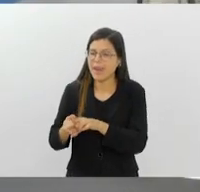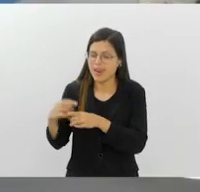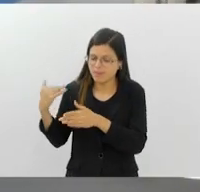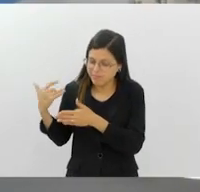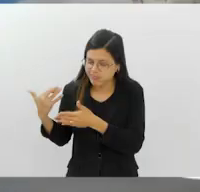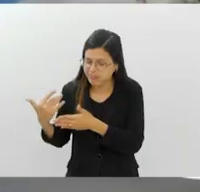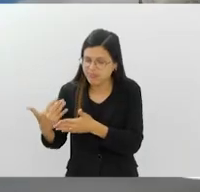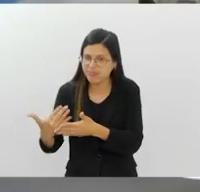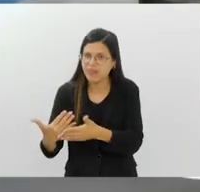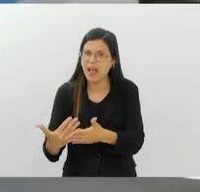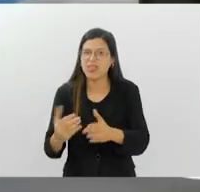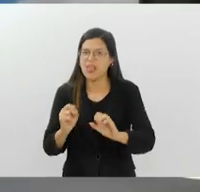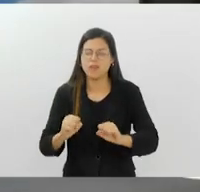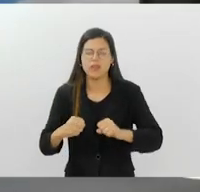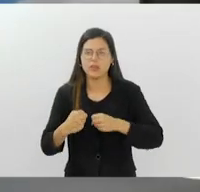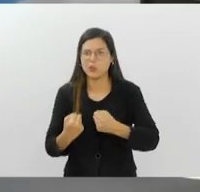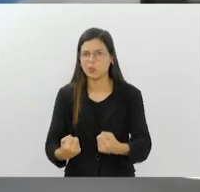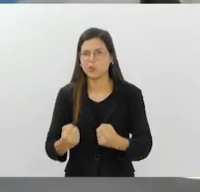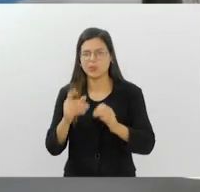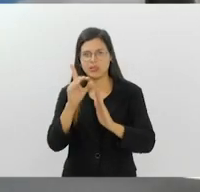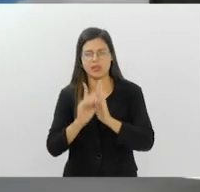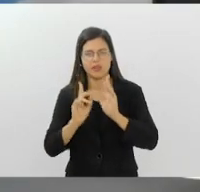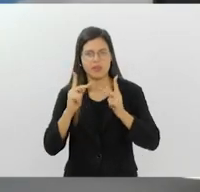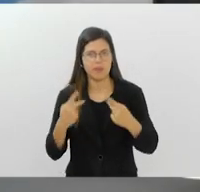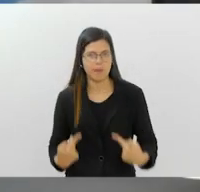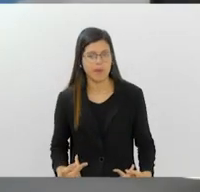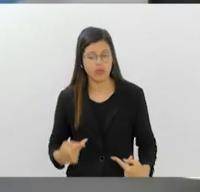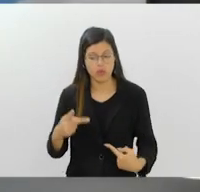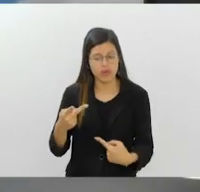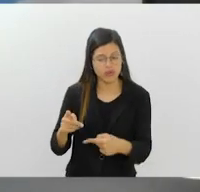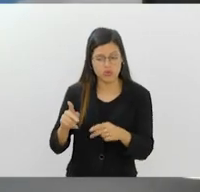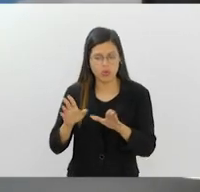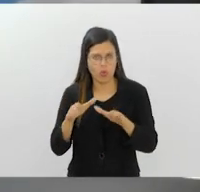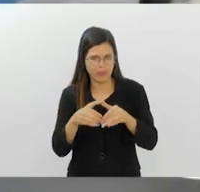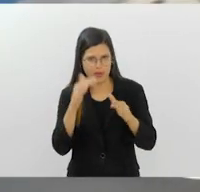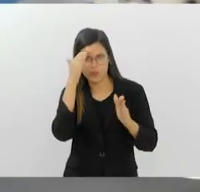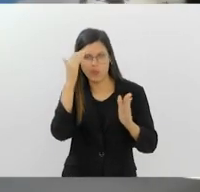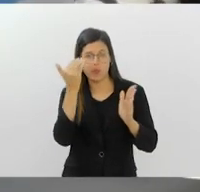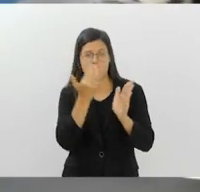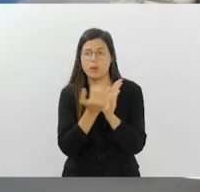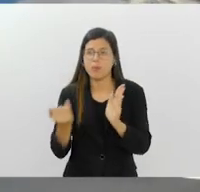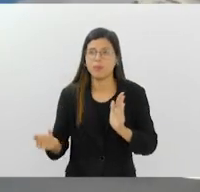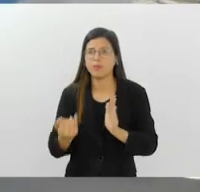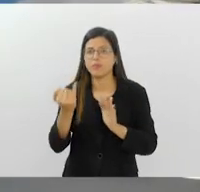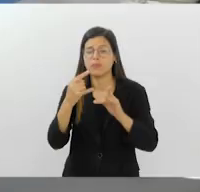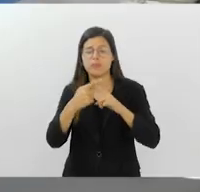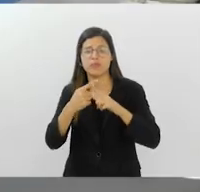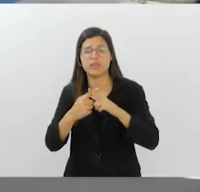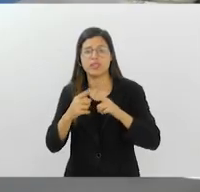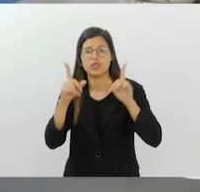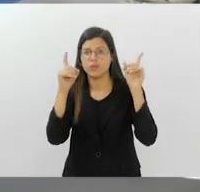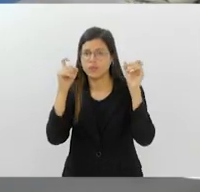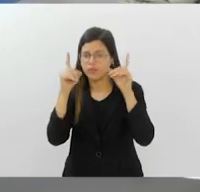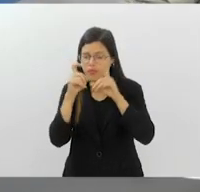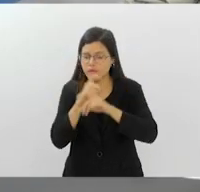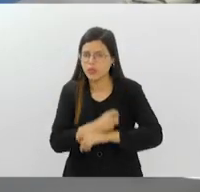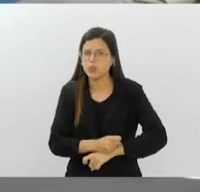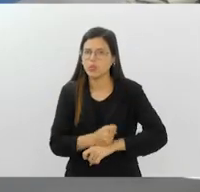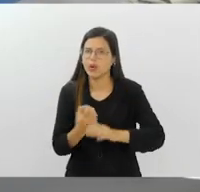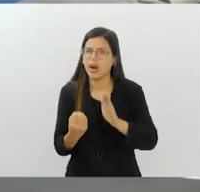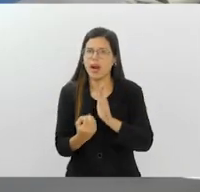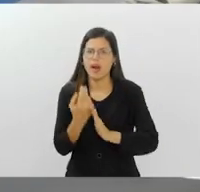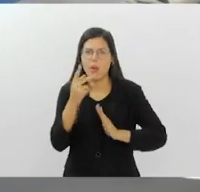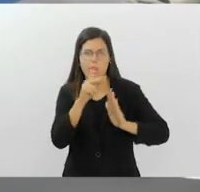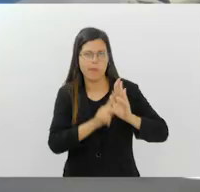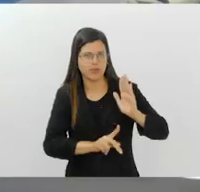direitos humanos e a sua comissão é fundamental porque por vezes é muito difícil construir um projeto de lei